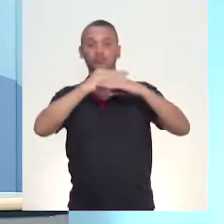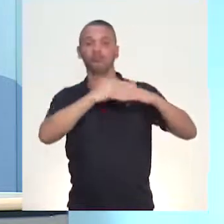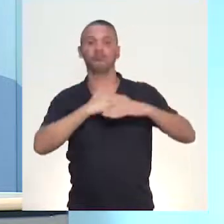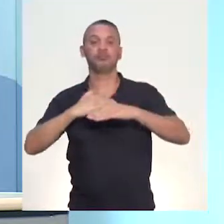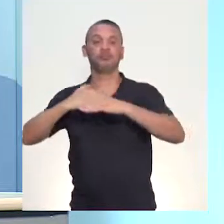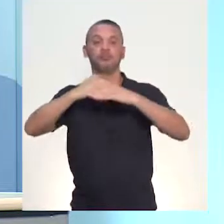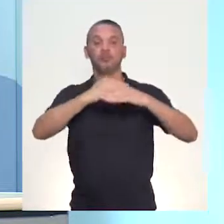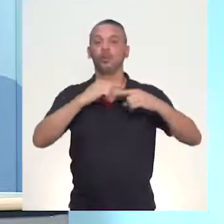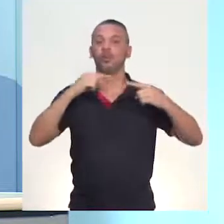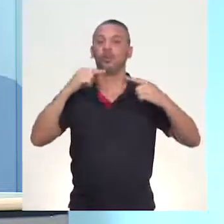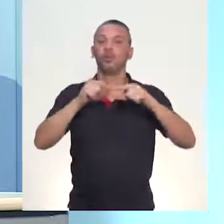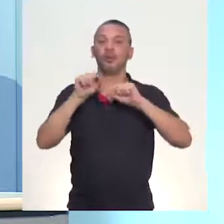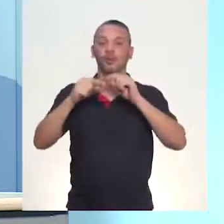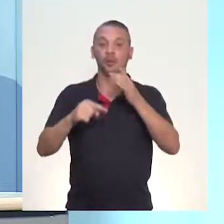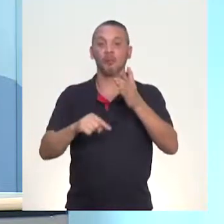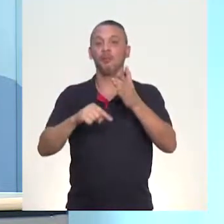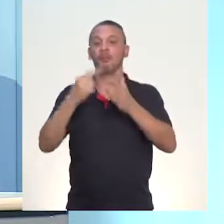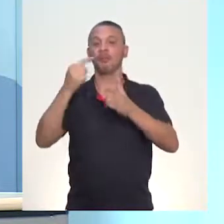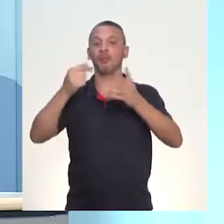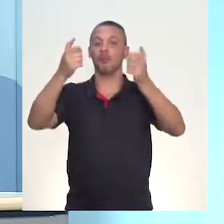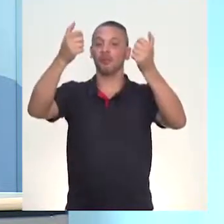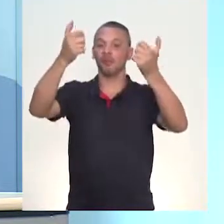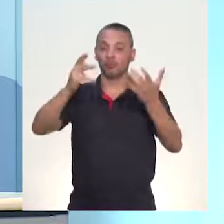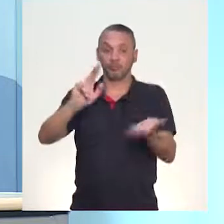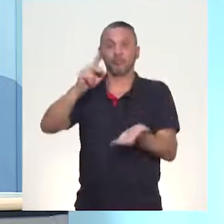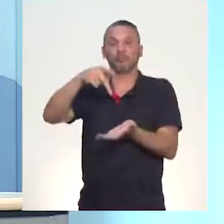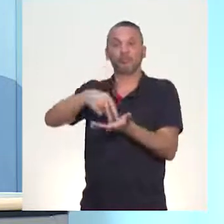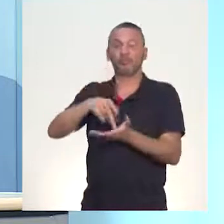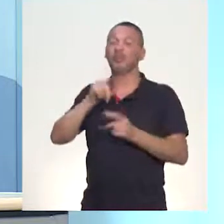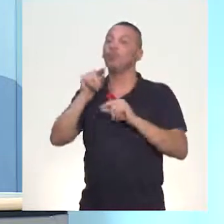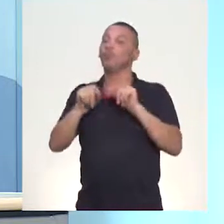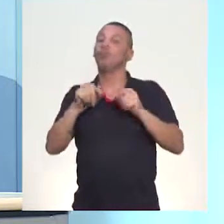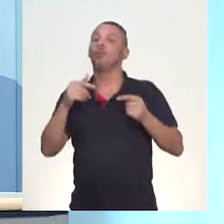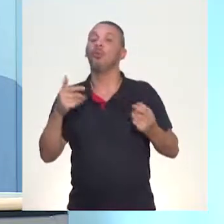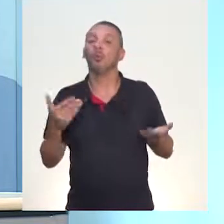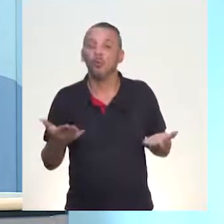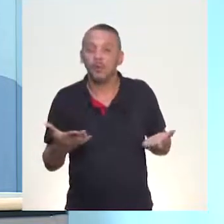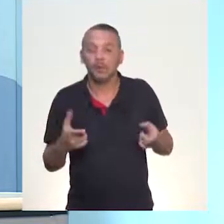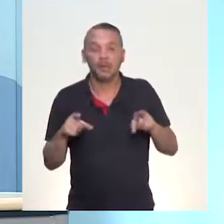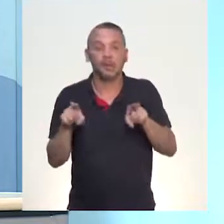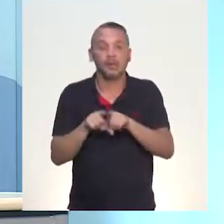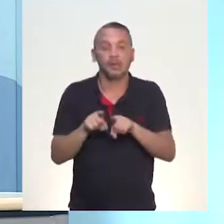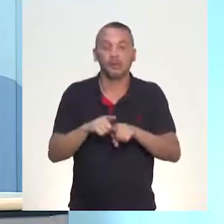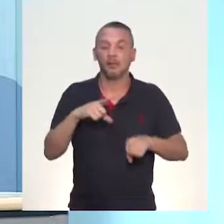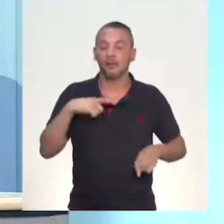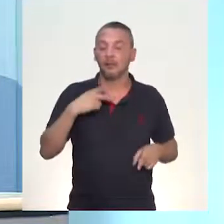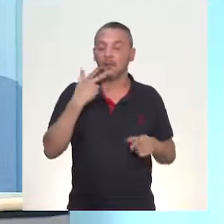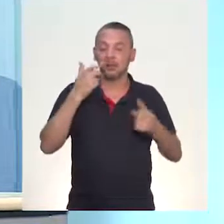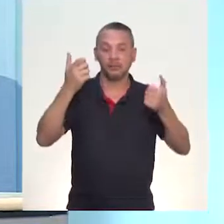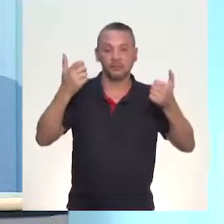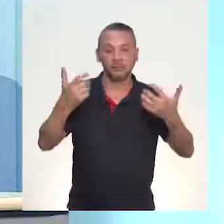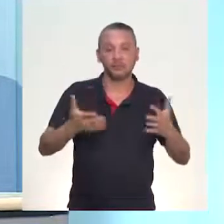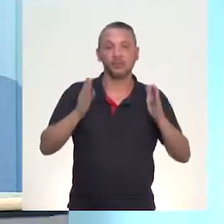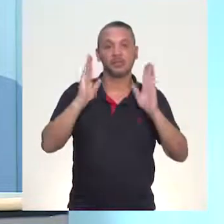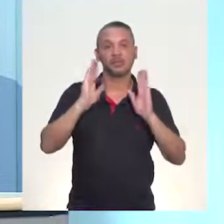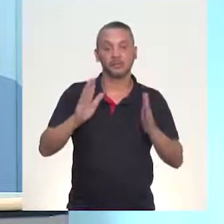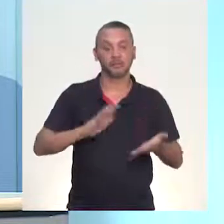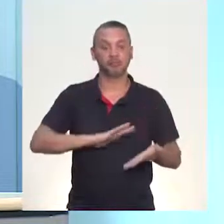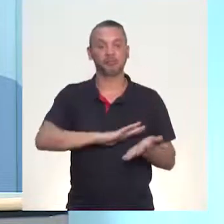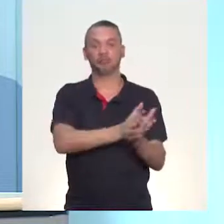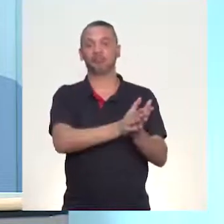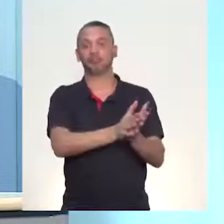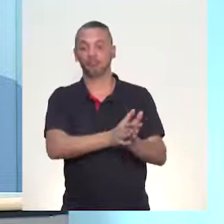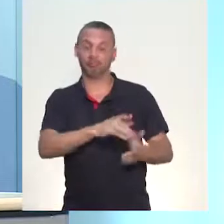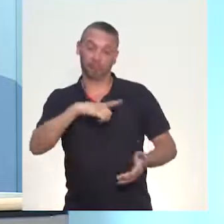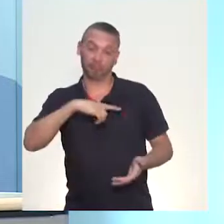ver com uma impressão primeira que nós temos da realidade. Nós podemos falar também, como eu já enfatizei, do preconceito.